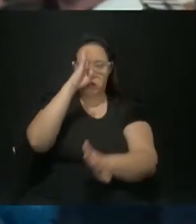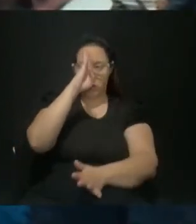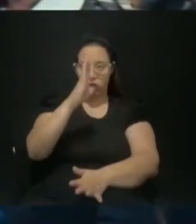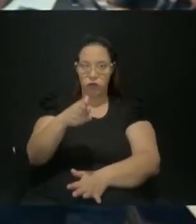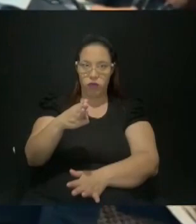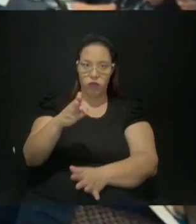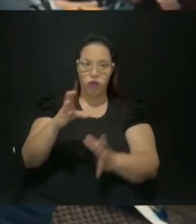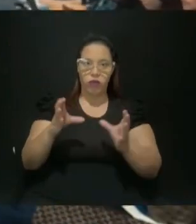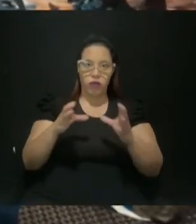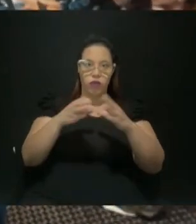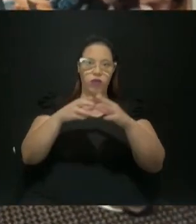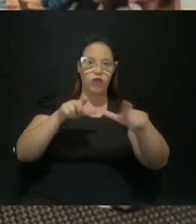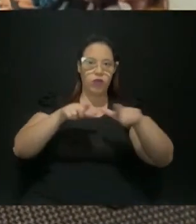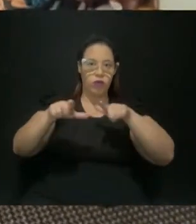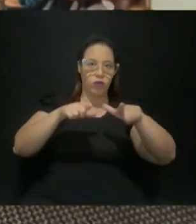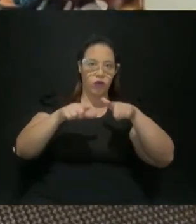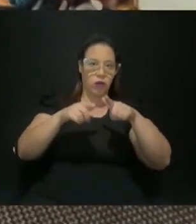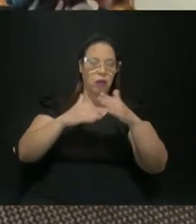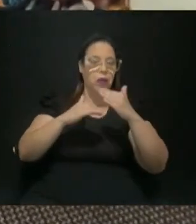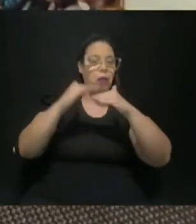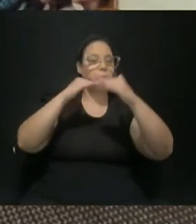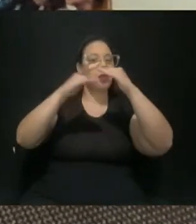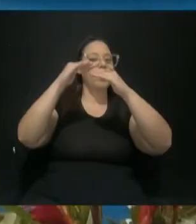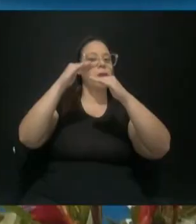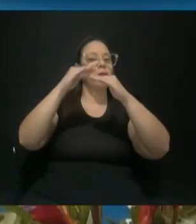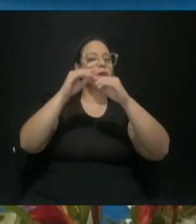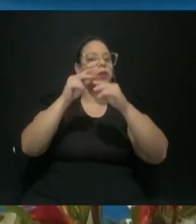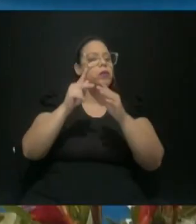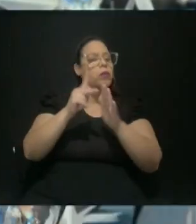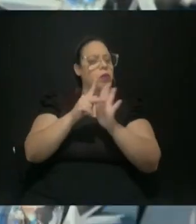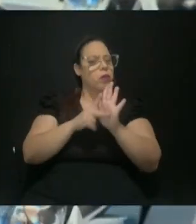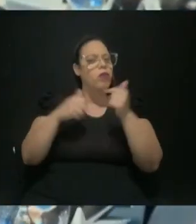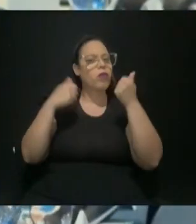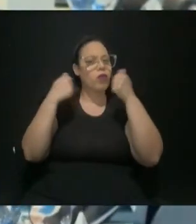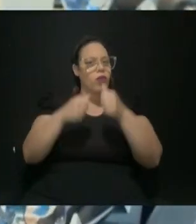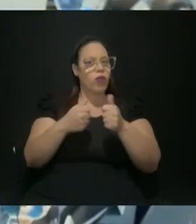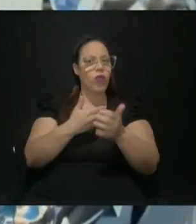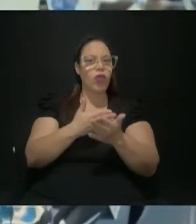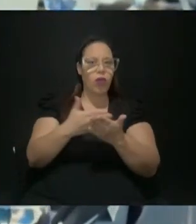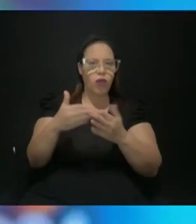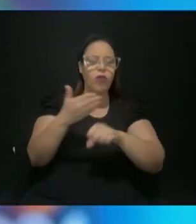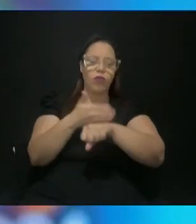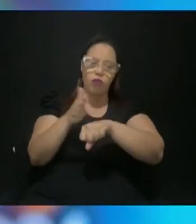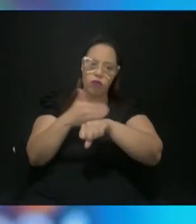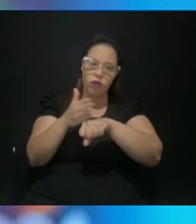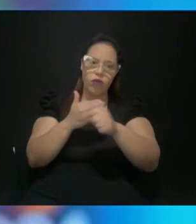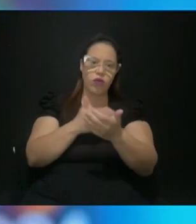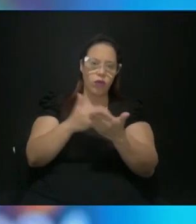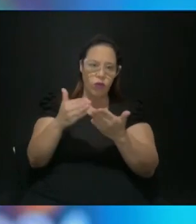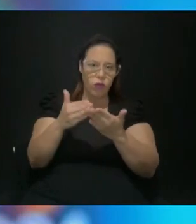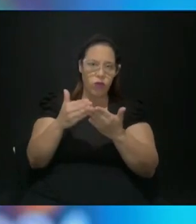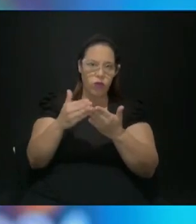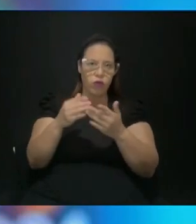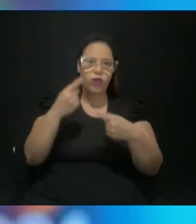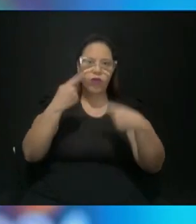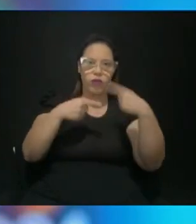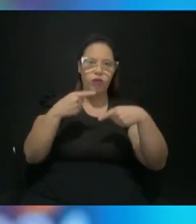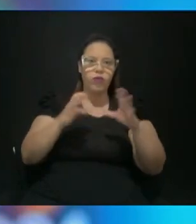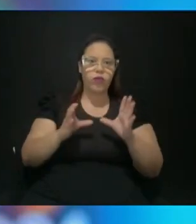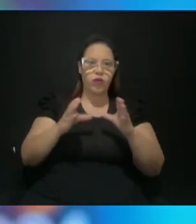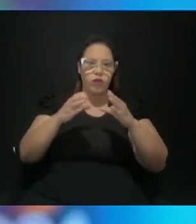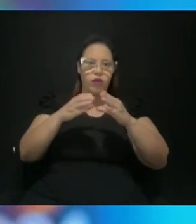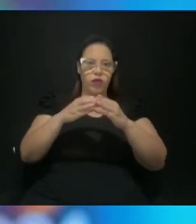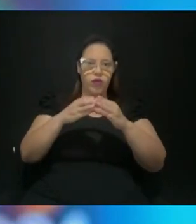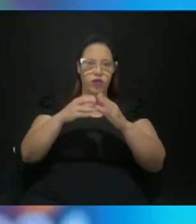trabalho está desenvolvendo produtos que possam colocar em prática iniciativas discutidas no evento. Um relatório com